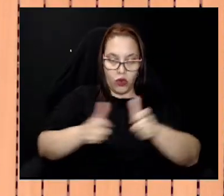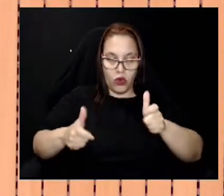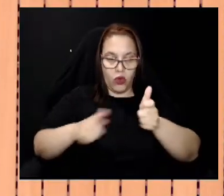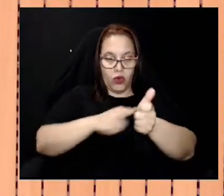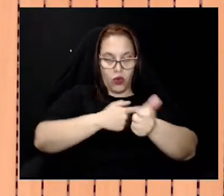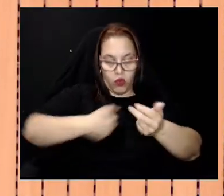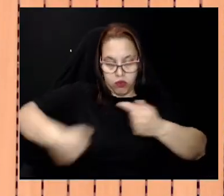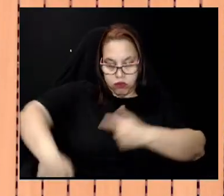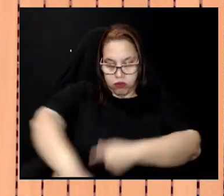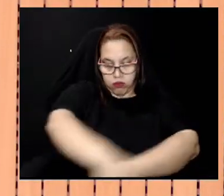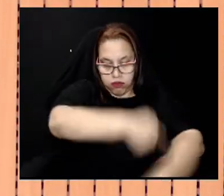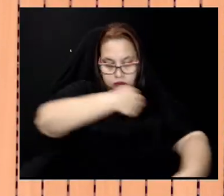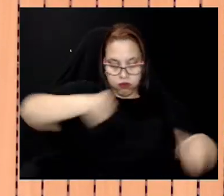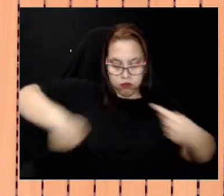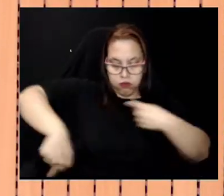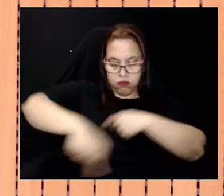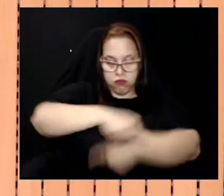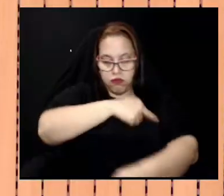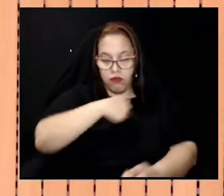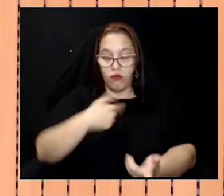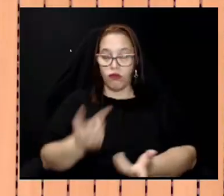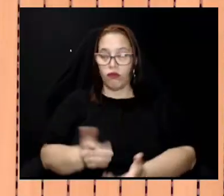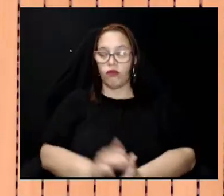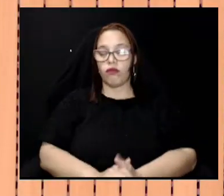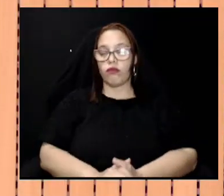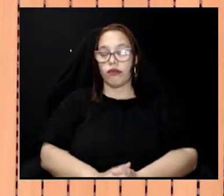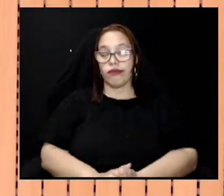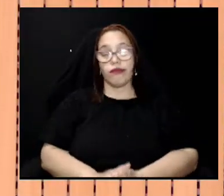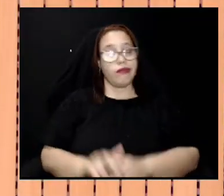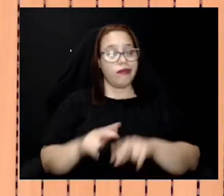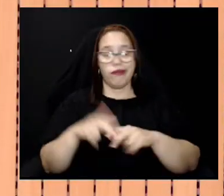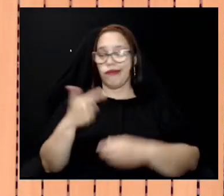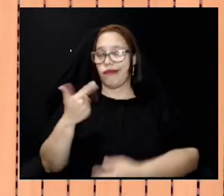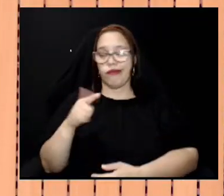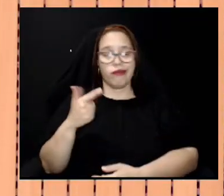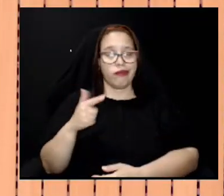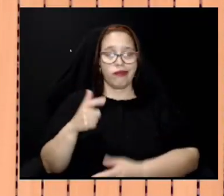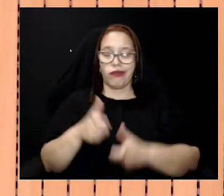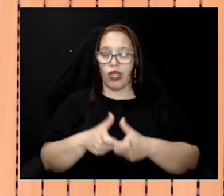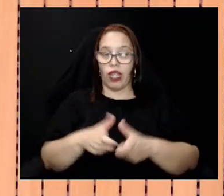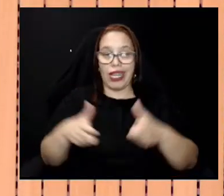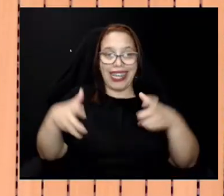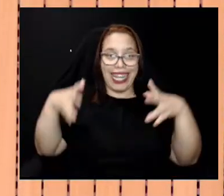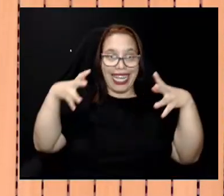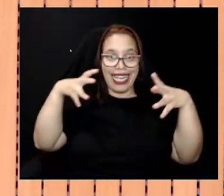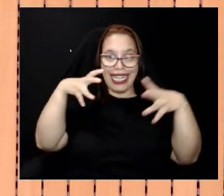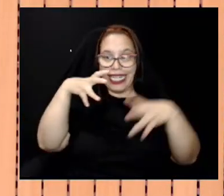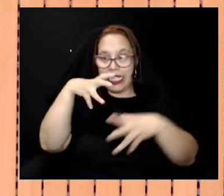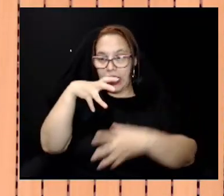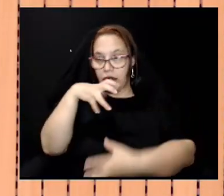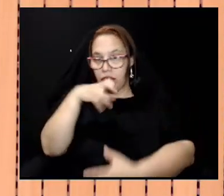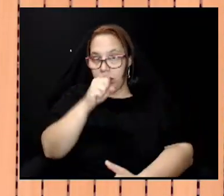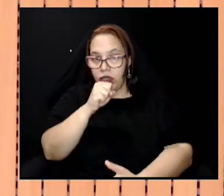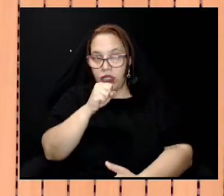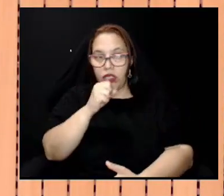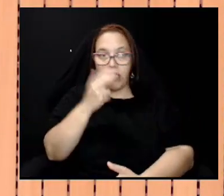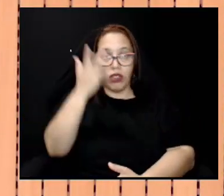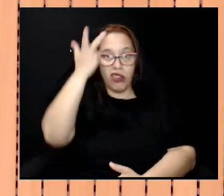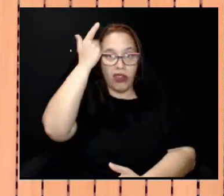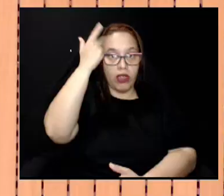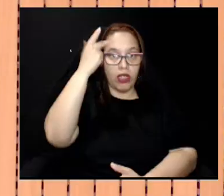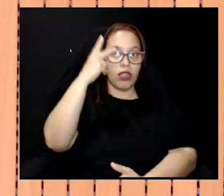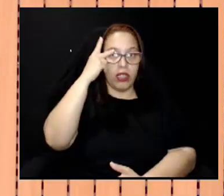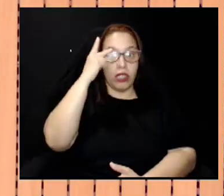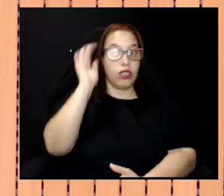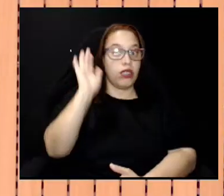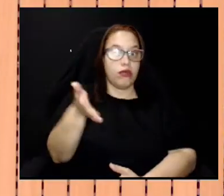inteiro. E por isso que não tem screening. Ela cresce muito rápido. Você faz os exames, está tudo normal, e daí a pouco,